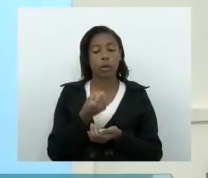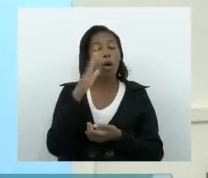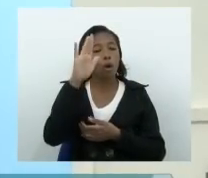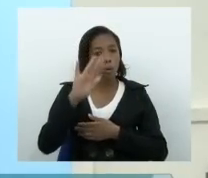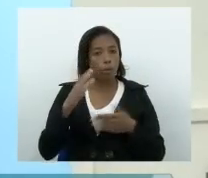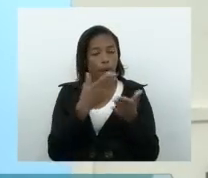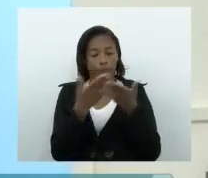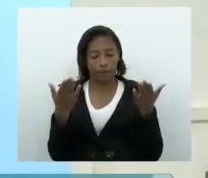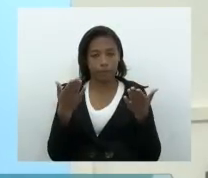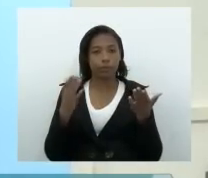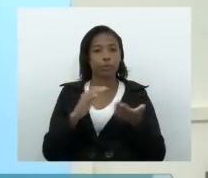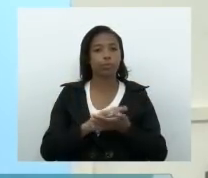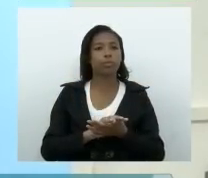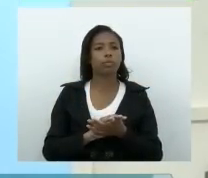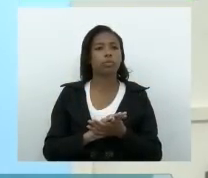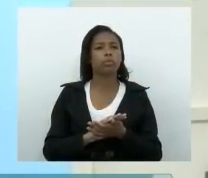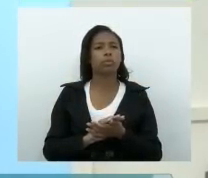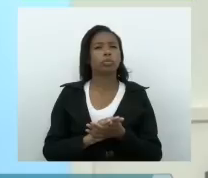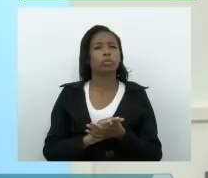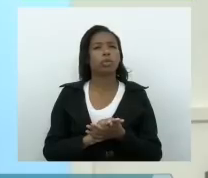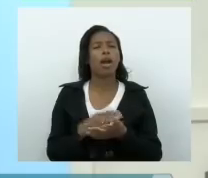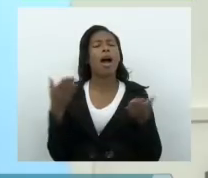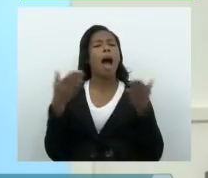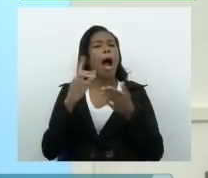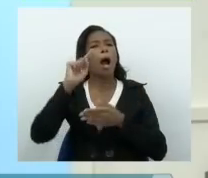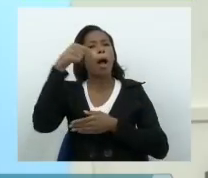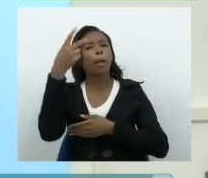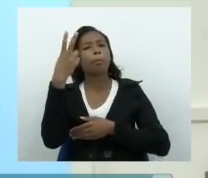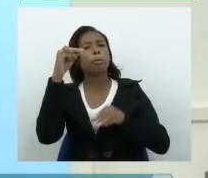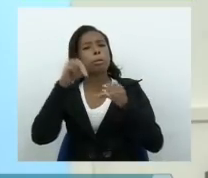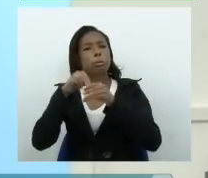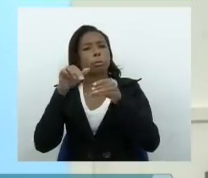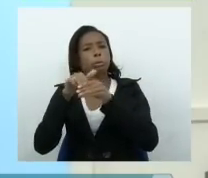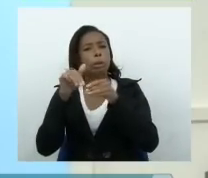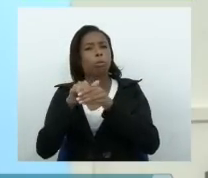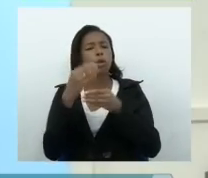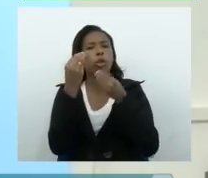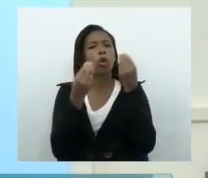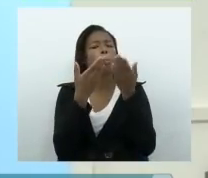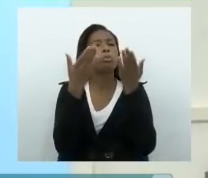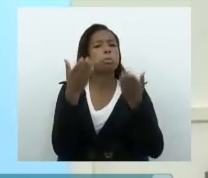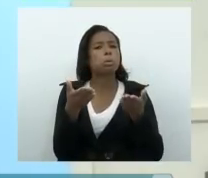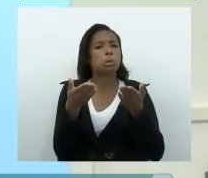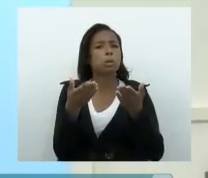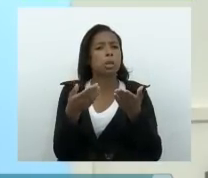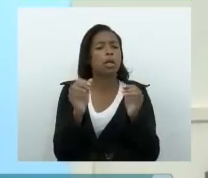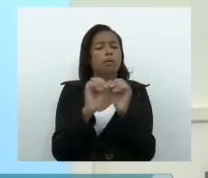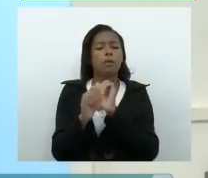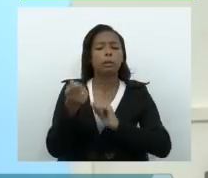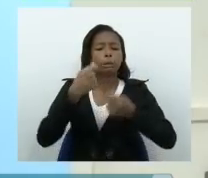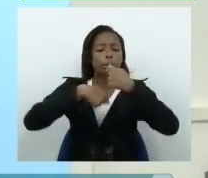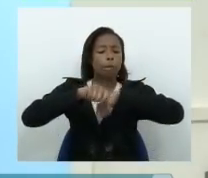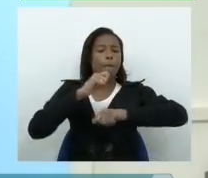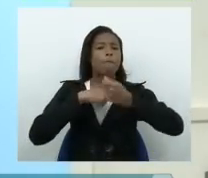Boa tarde a todos. Chegando no segundo turno, como é que o candidato vai